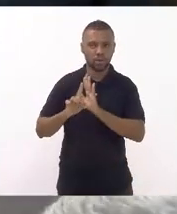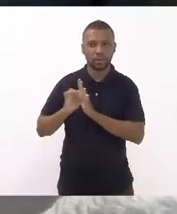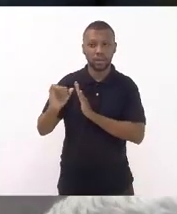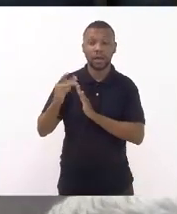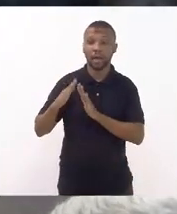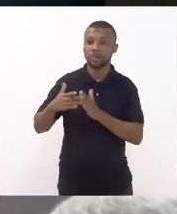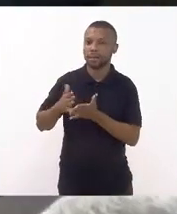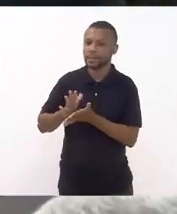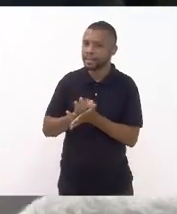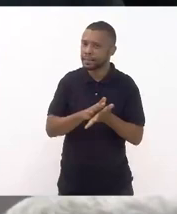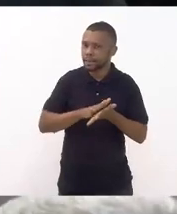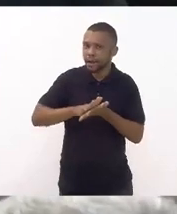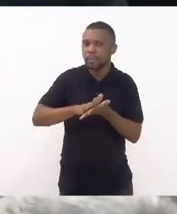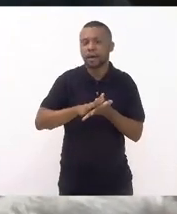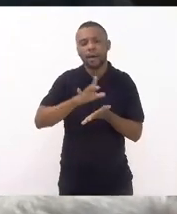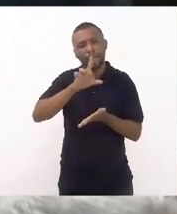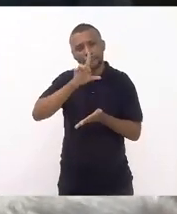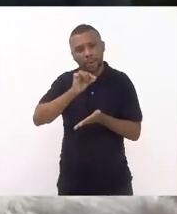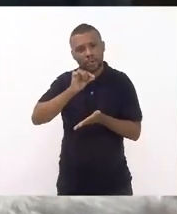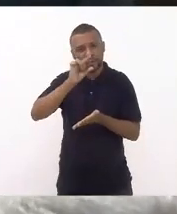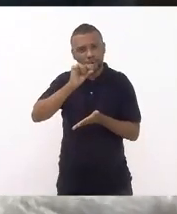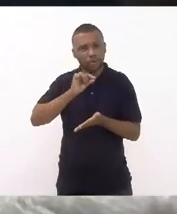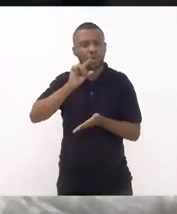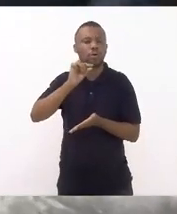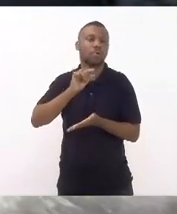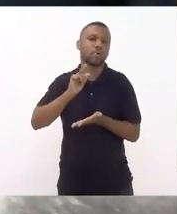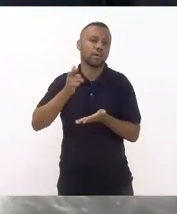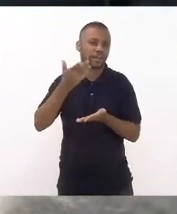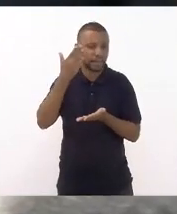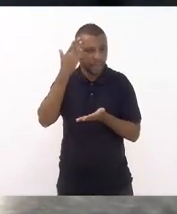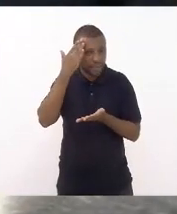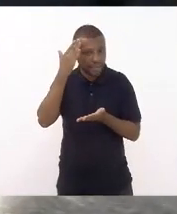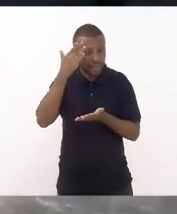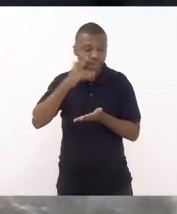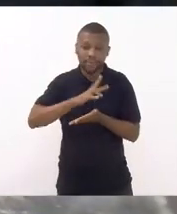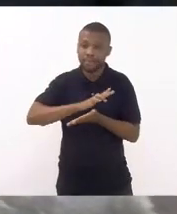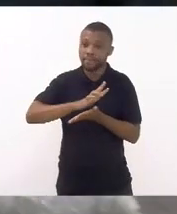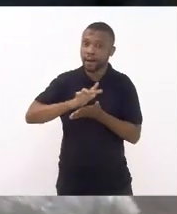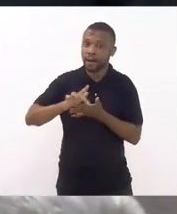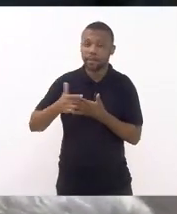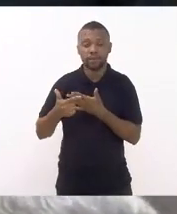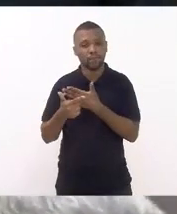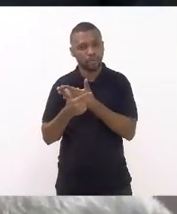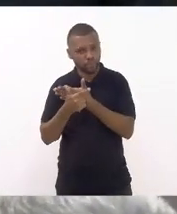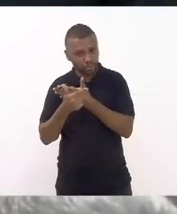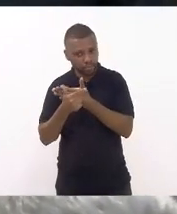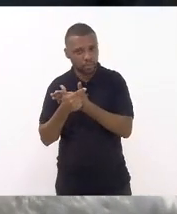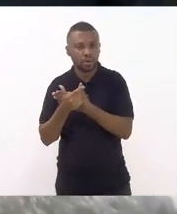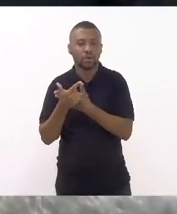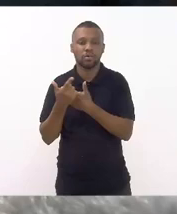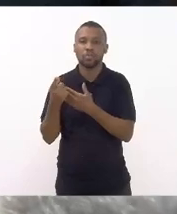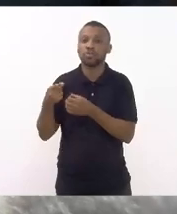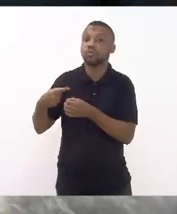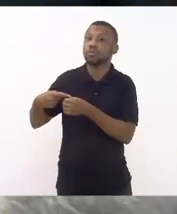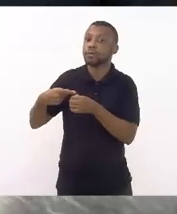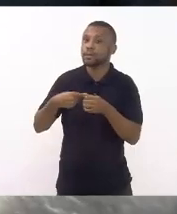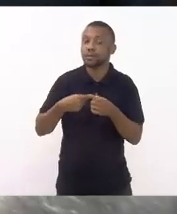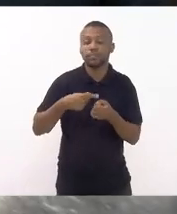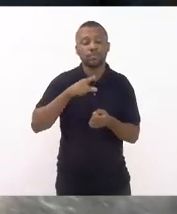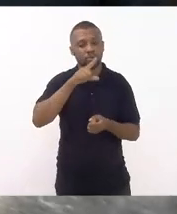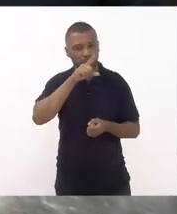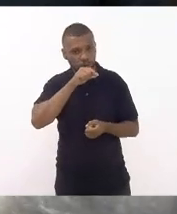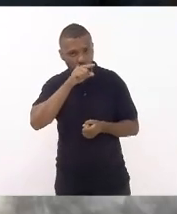Escola de Samba Beija-Flor, que, de certa forma, tem várias funções na cidade de Nilópolis, uma